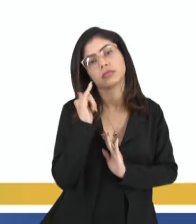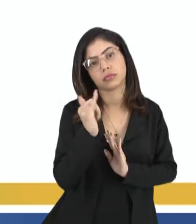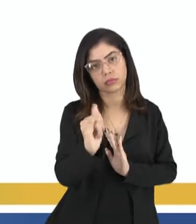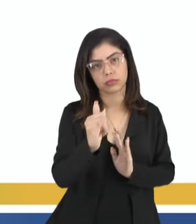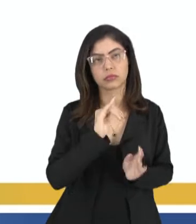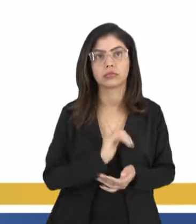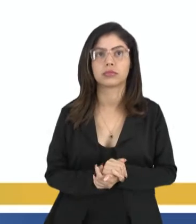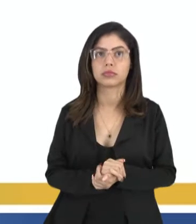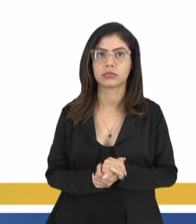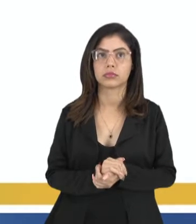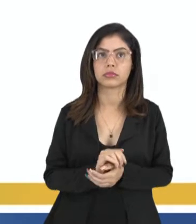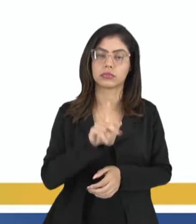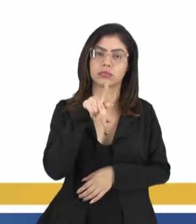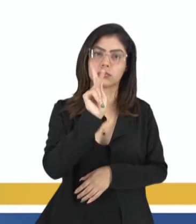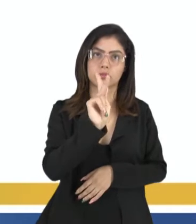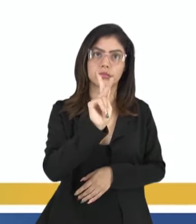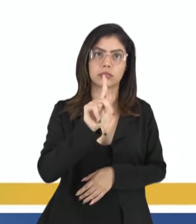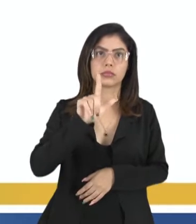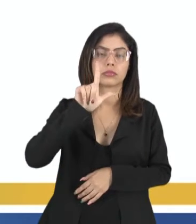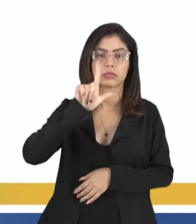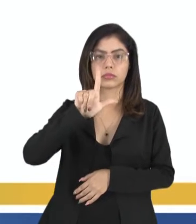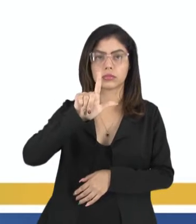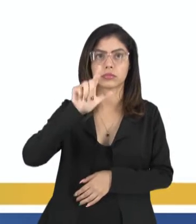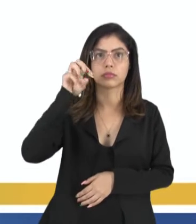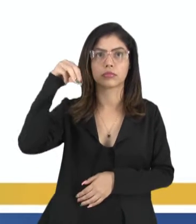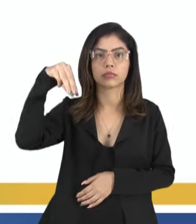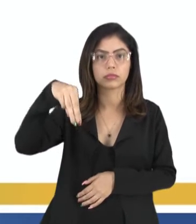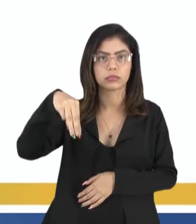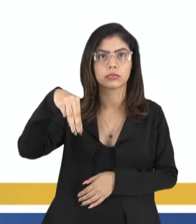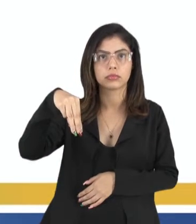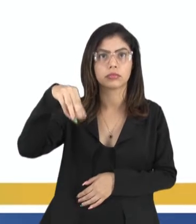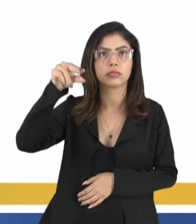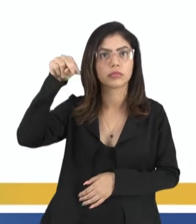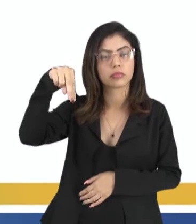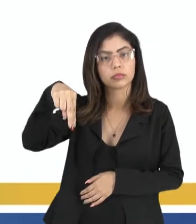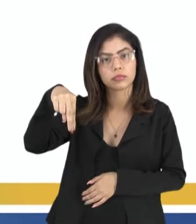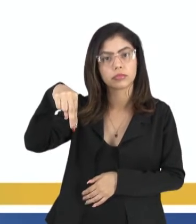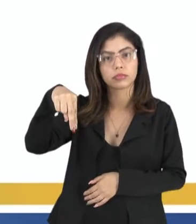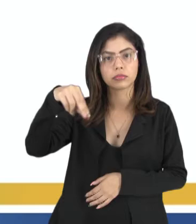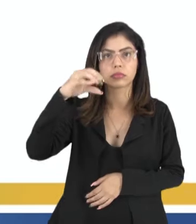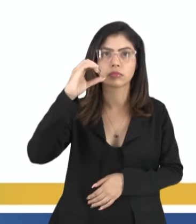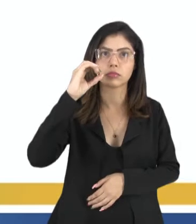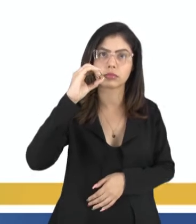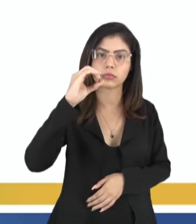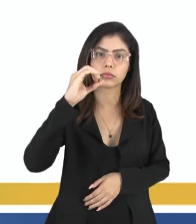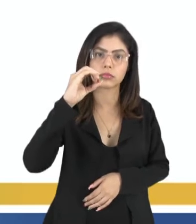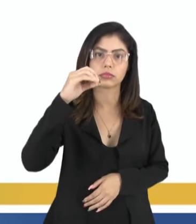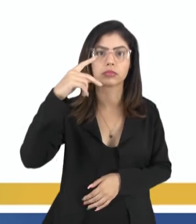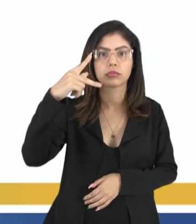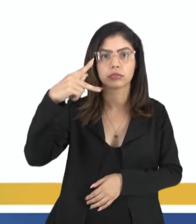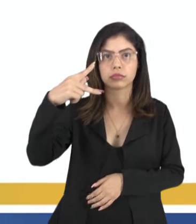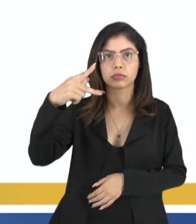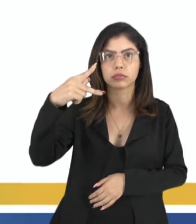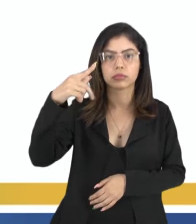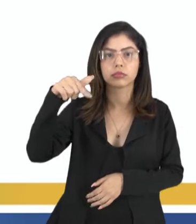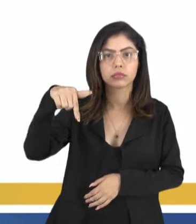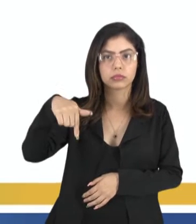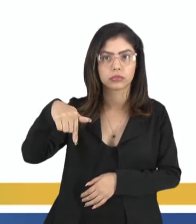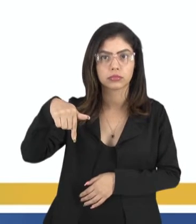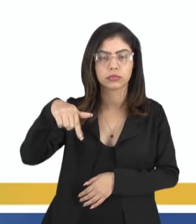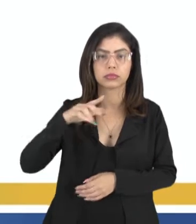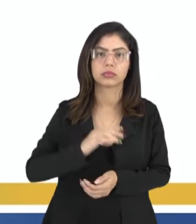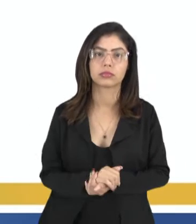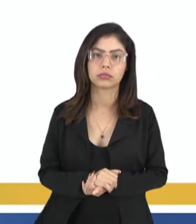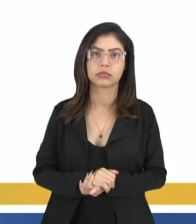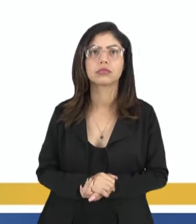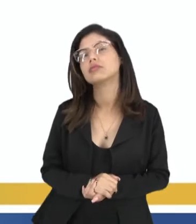representadas pelas letras maiúsculas K, L, M, N, O, P,